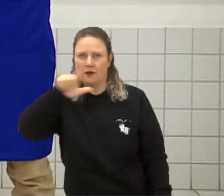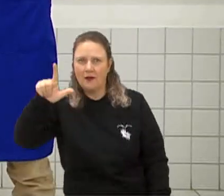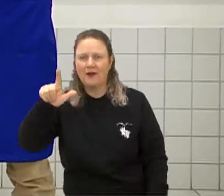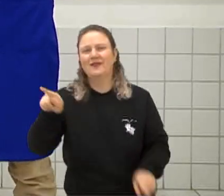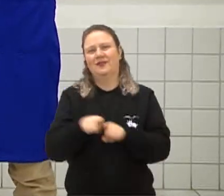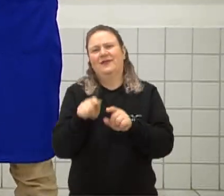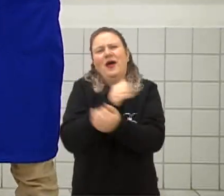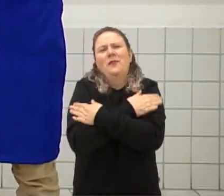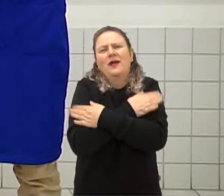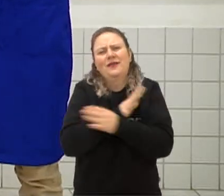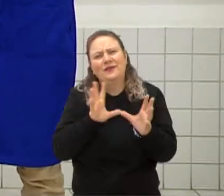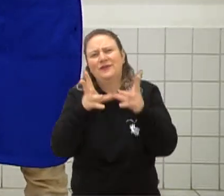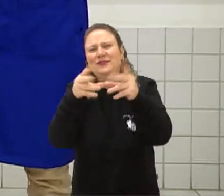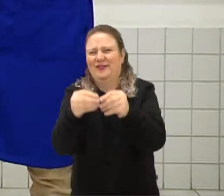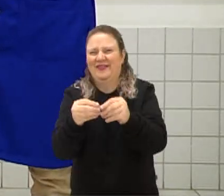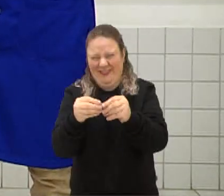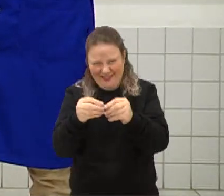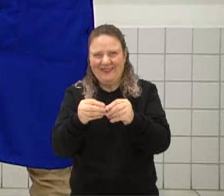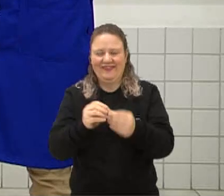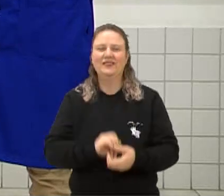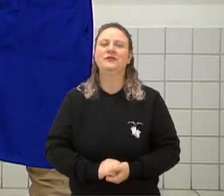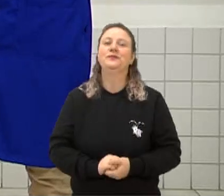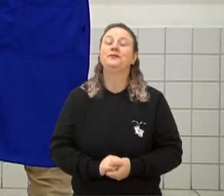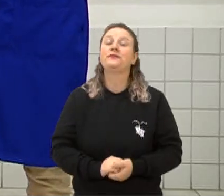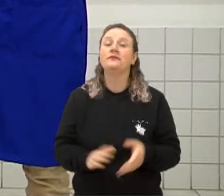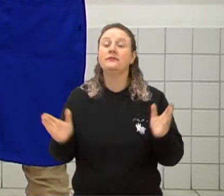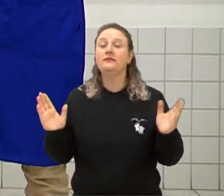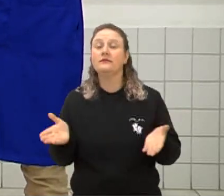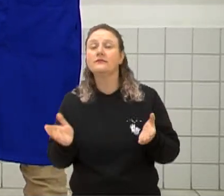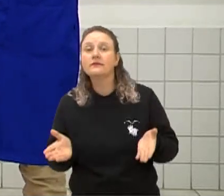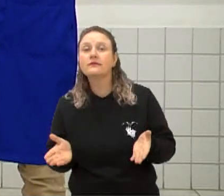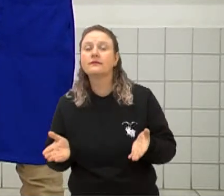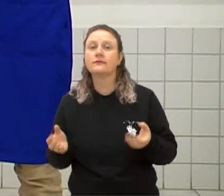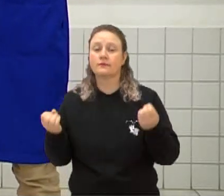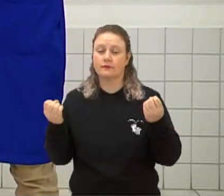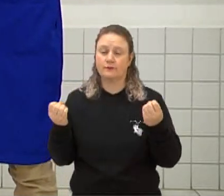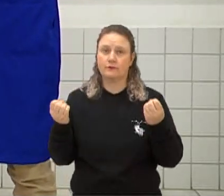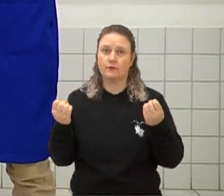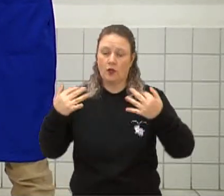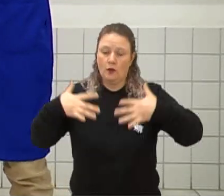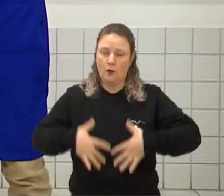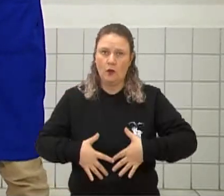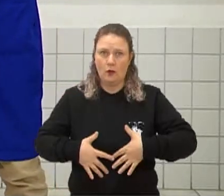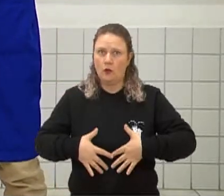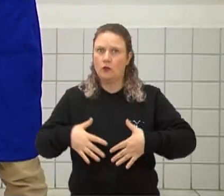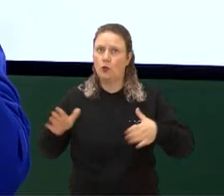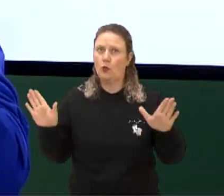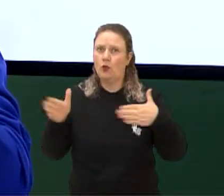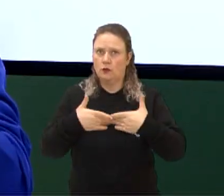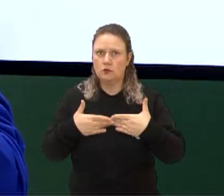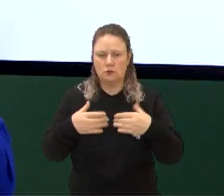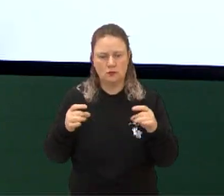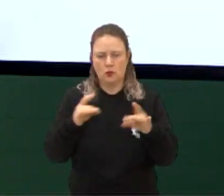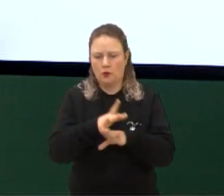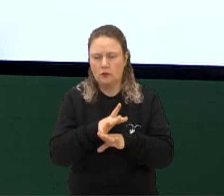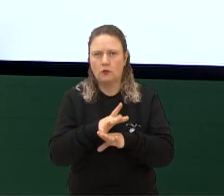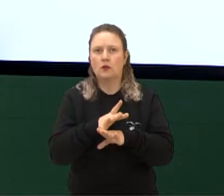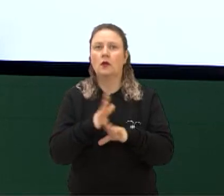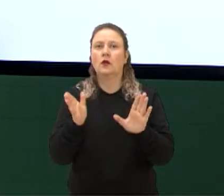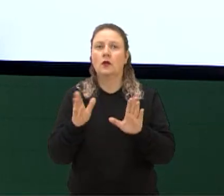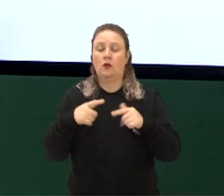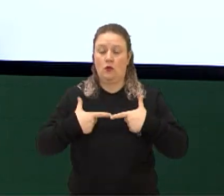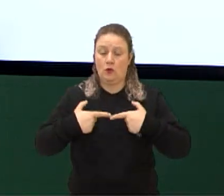do Vitor do Amaral, tá? Pessoas, então com isso aí nós estamos fechando essa ideia central, tá? E com a Guerra